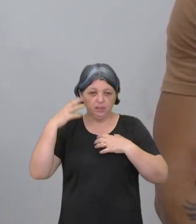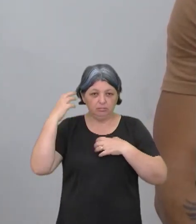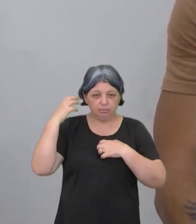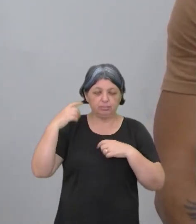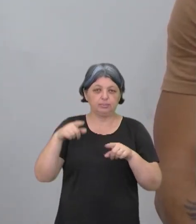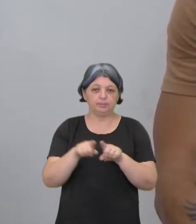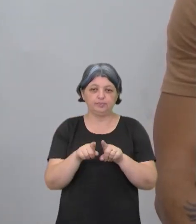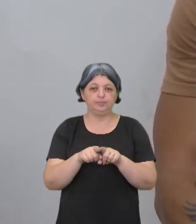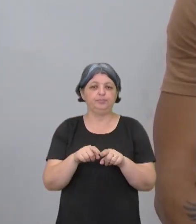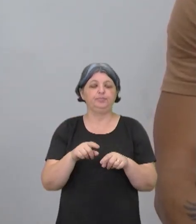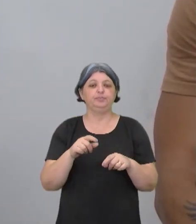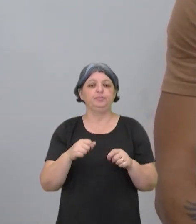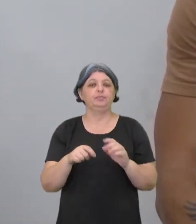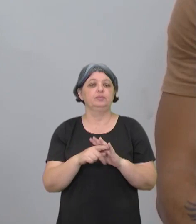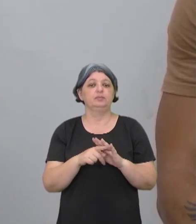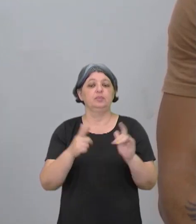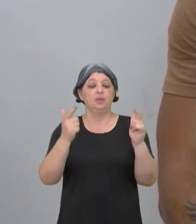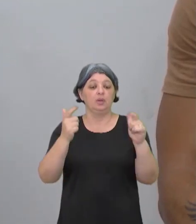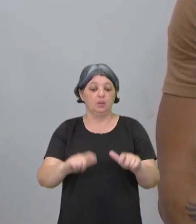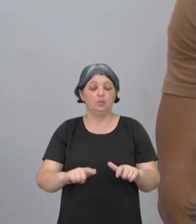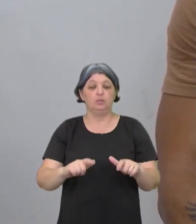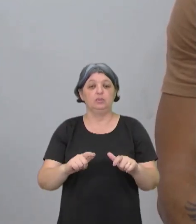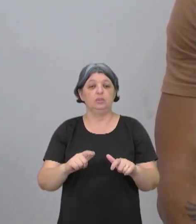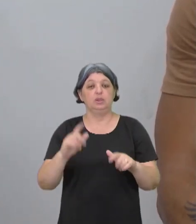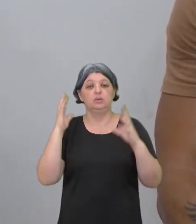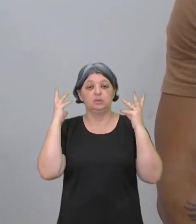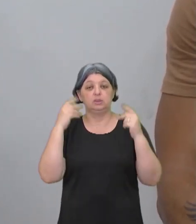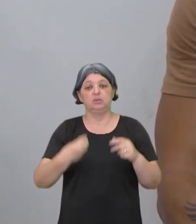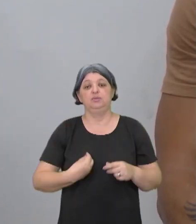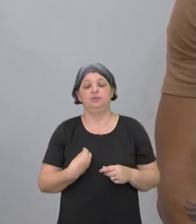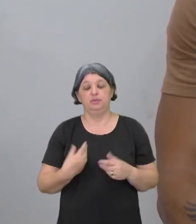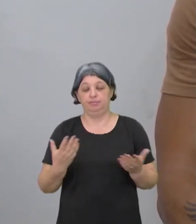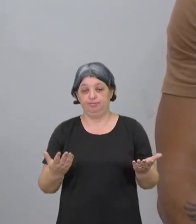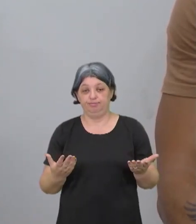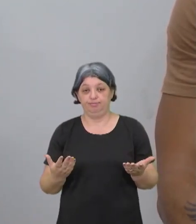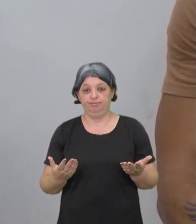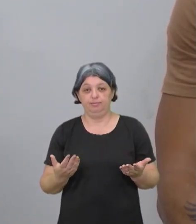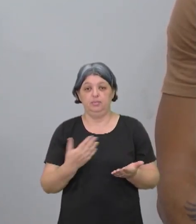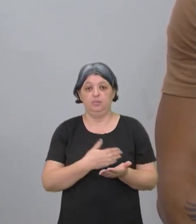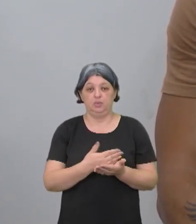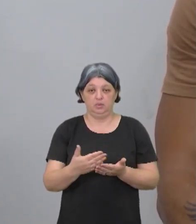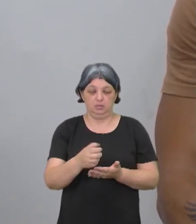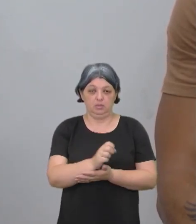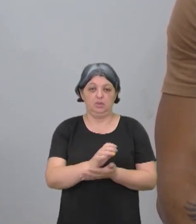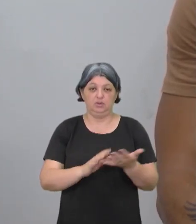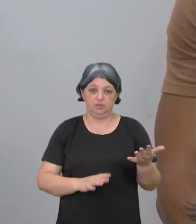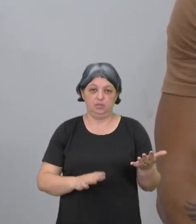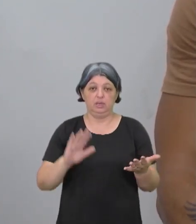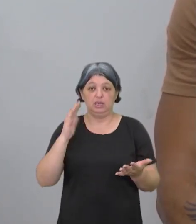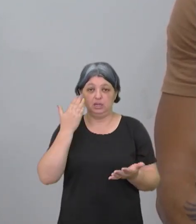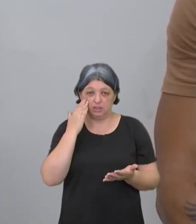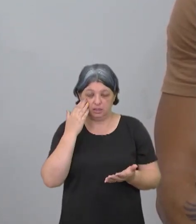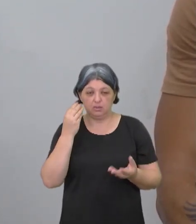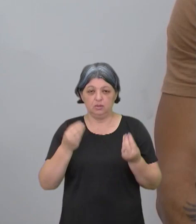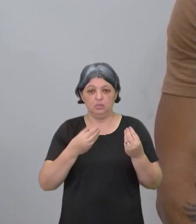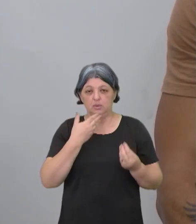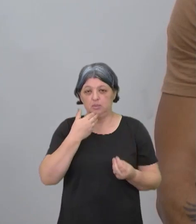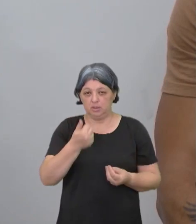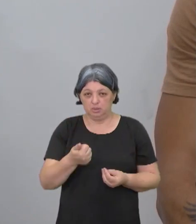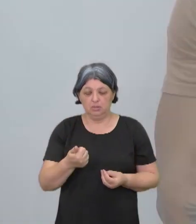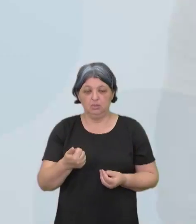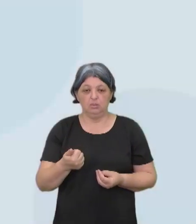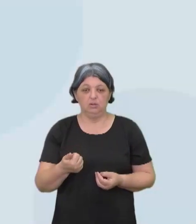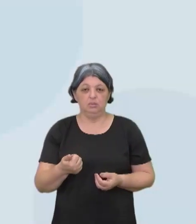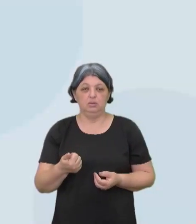crescer? Aonde esses animais vão viver, né? Então, no nosso começo da nossa atividade, a gente entendeu um pouco melhor